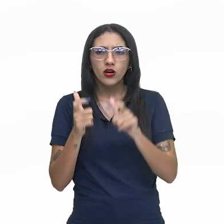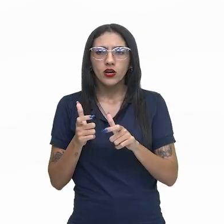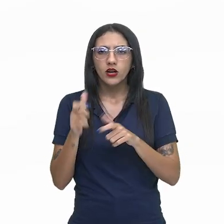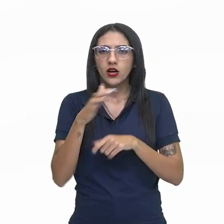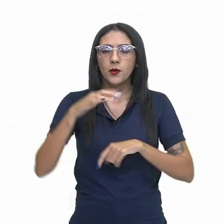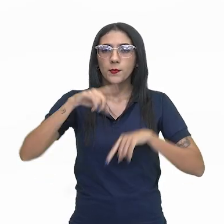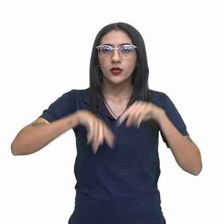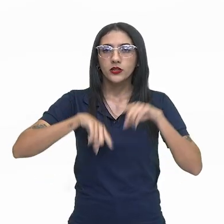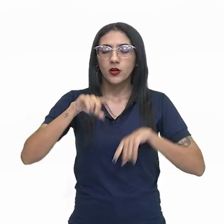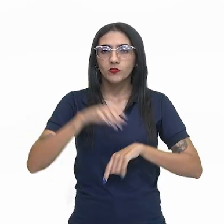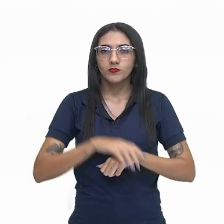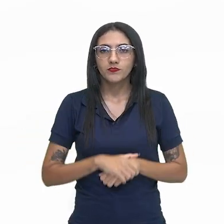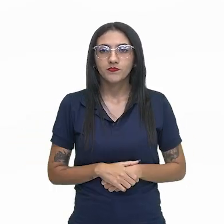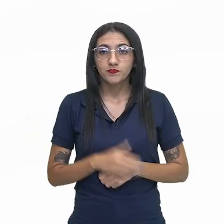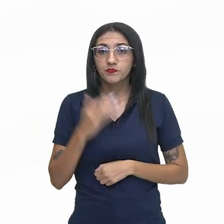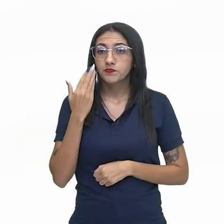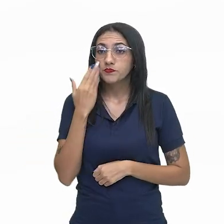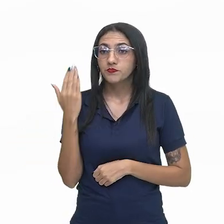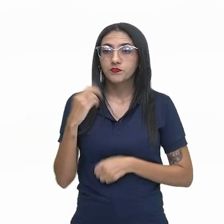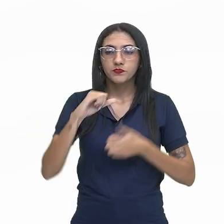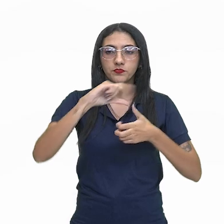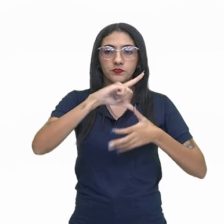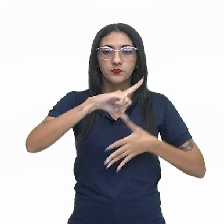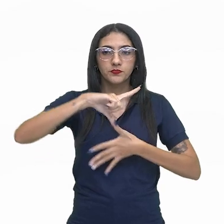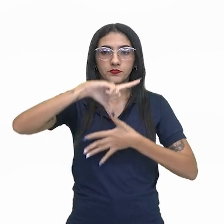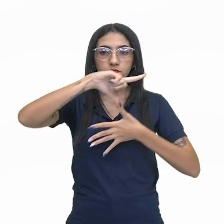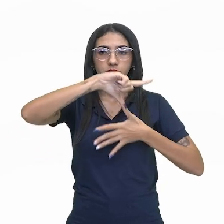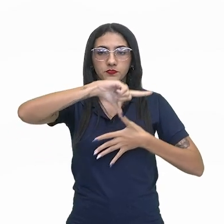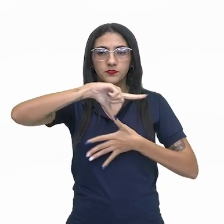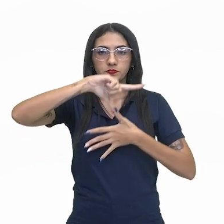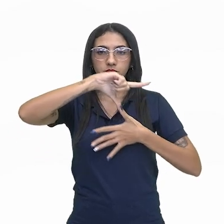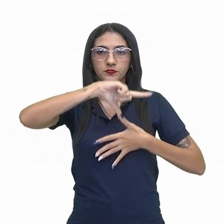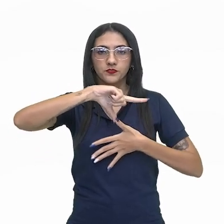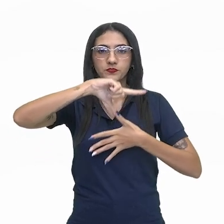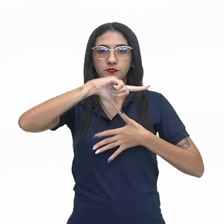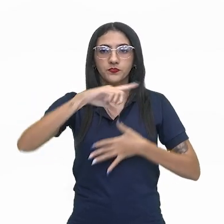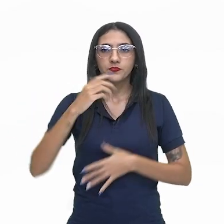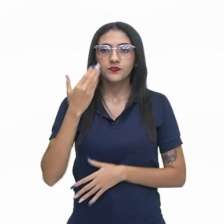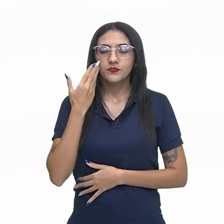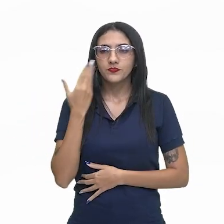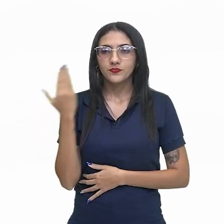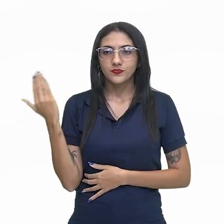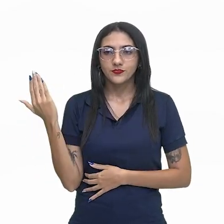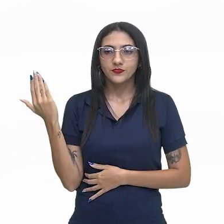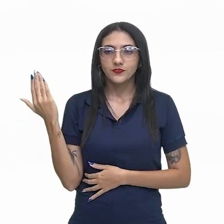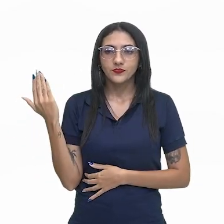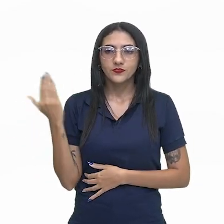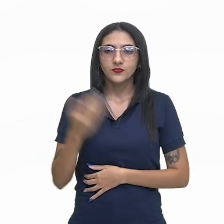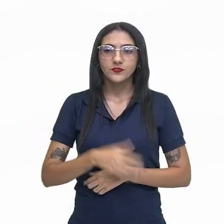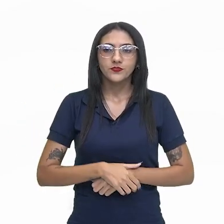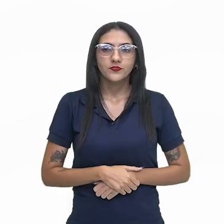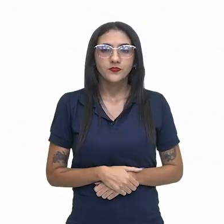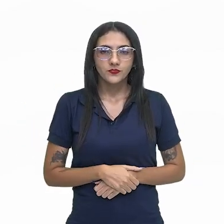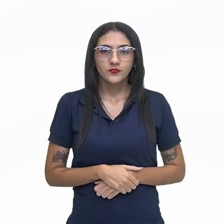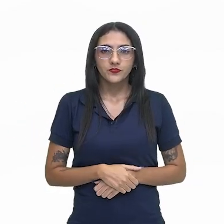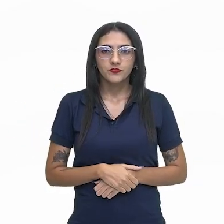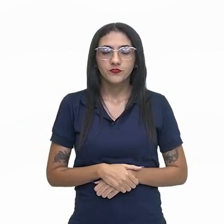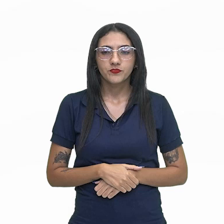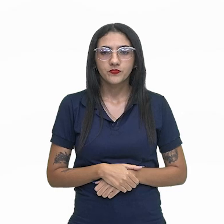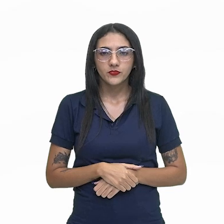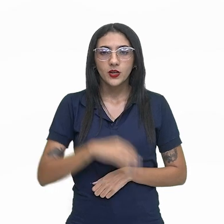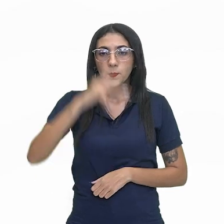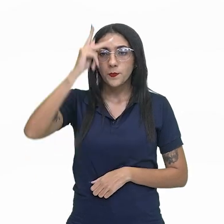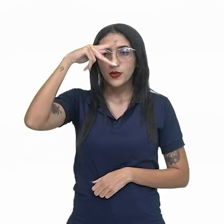né? Temos o exemplo aí na América Latina, como eu coloquei aí no mapa para vocês, alguns dos países como